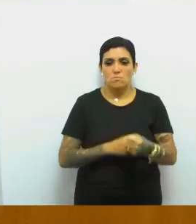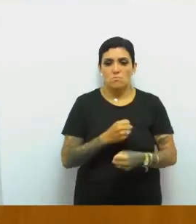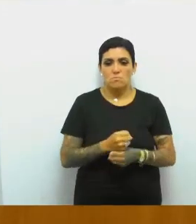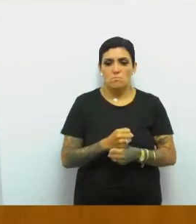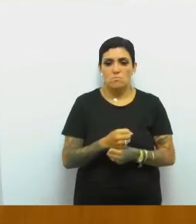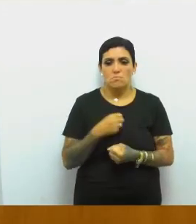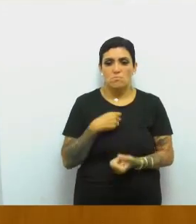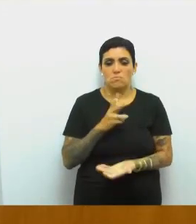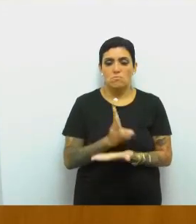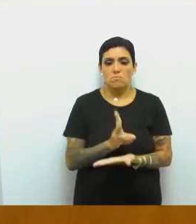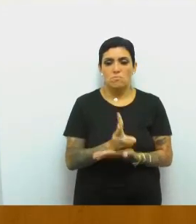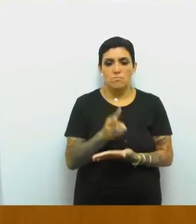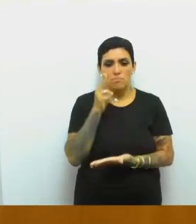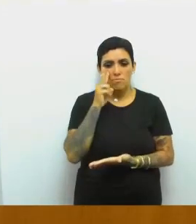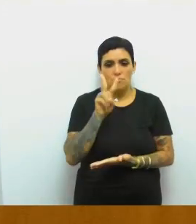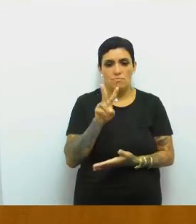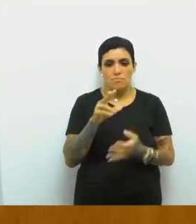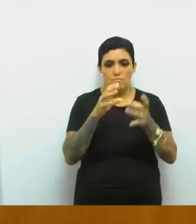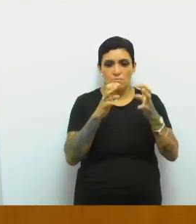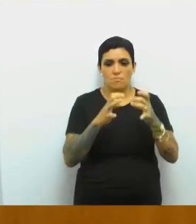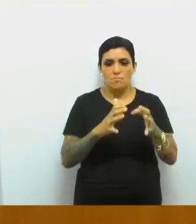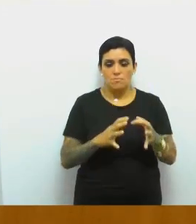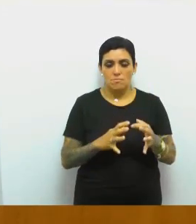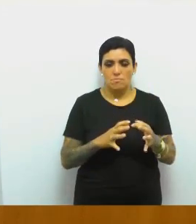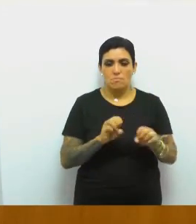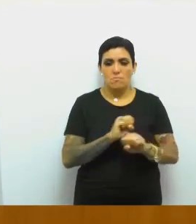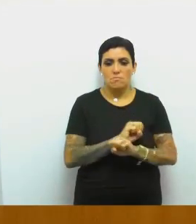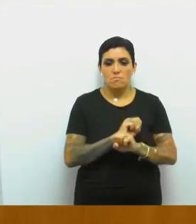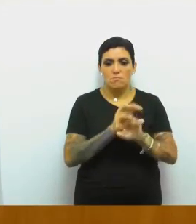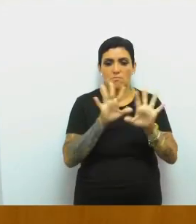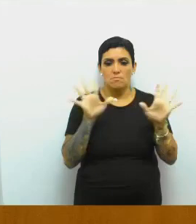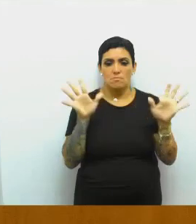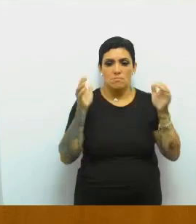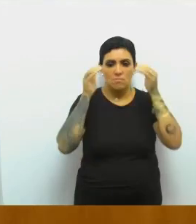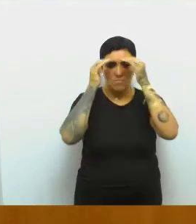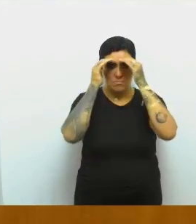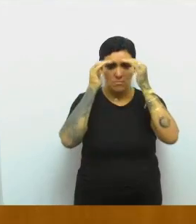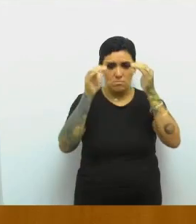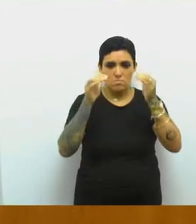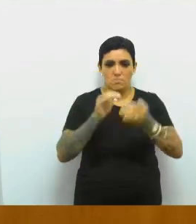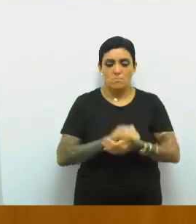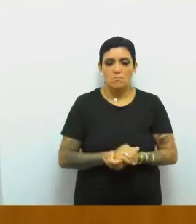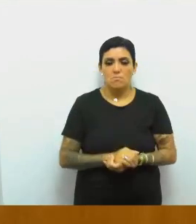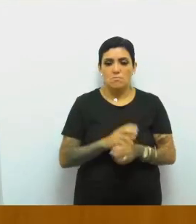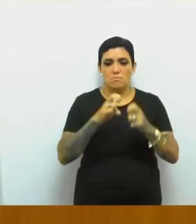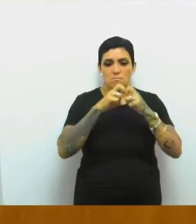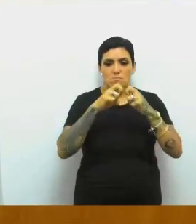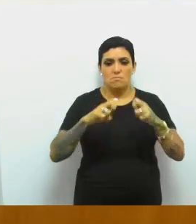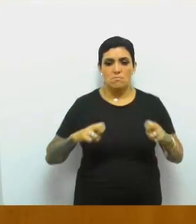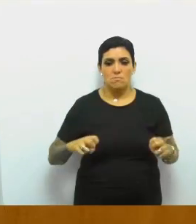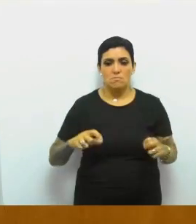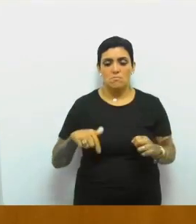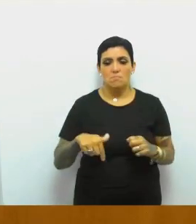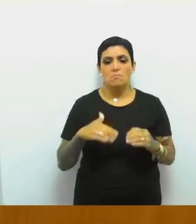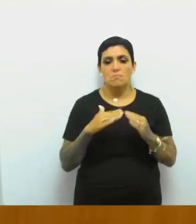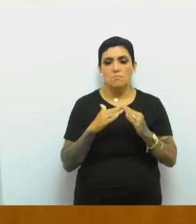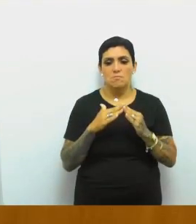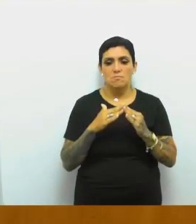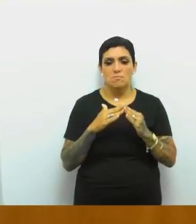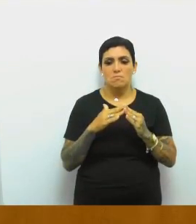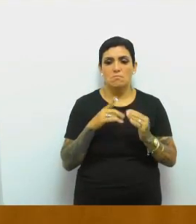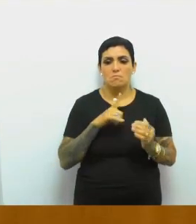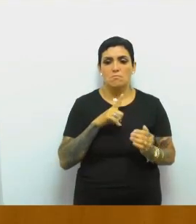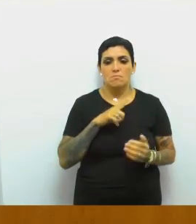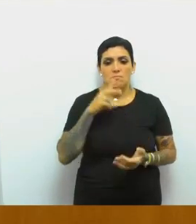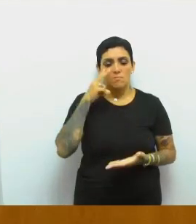sempre vi brigando para que as coisas fossem de forma claras e respeitosas perante a Câmara Municipal. E eu tenho visto